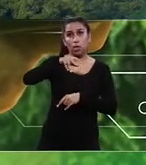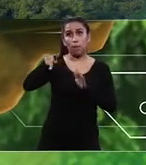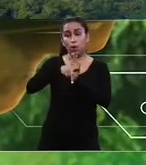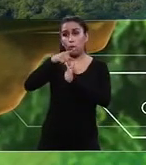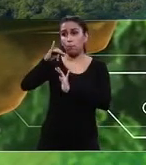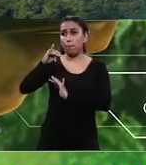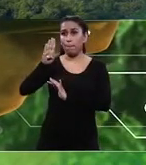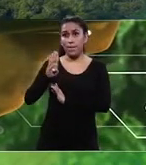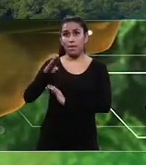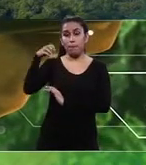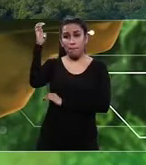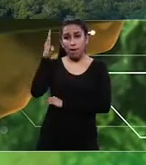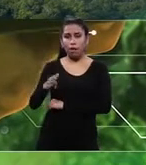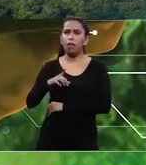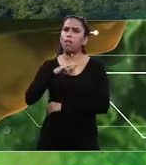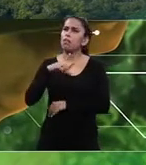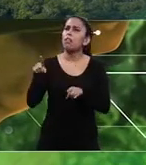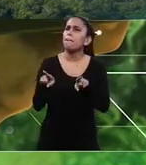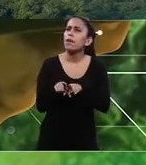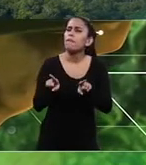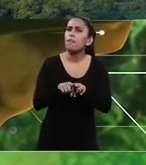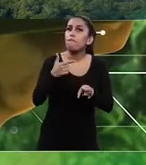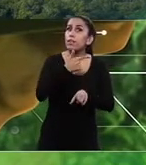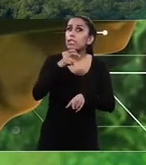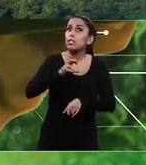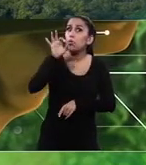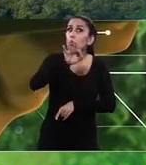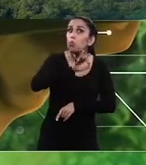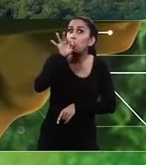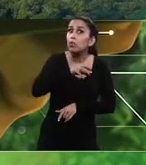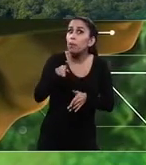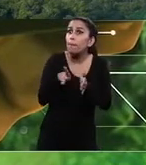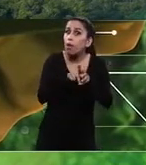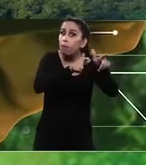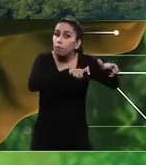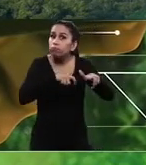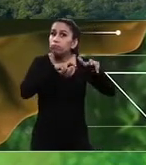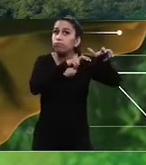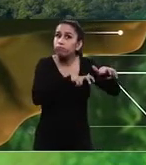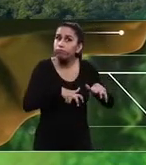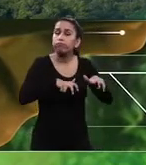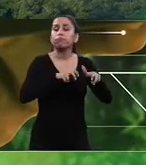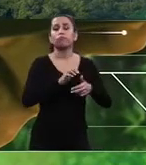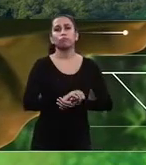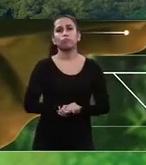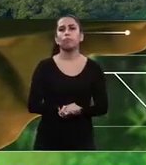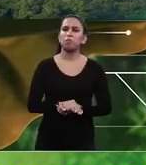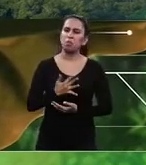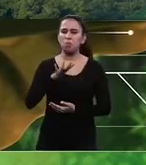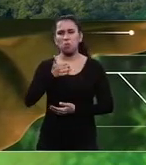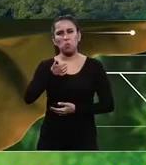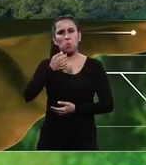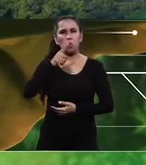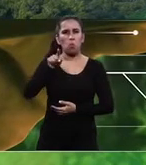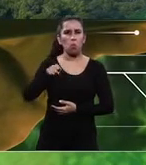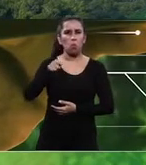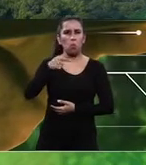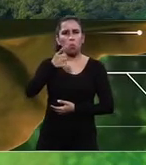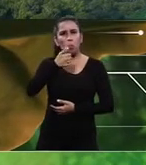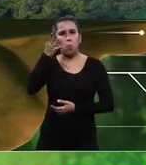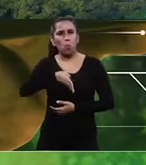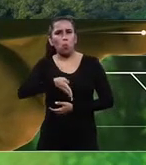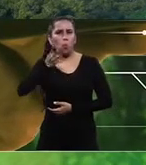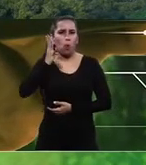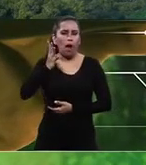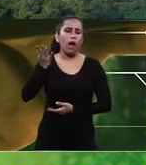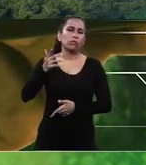também 25% do valor agregado bruto agropecuário, né, da porteira para dentro. Então, um quarto do valor agregado bruto agropecuário